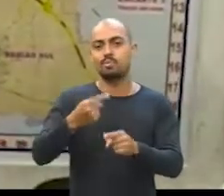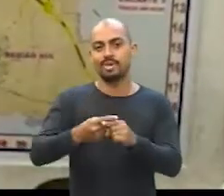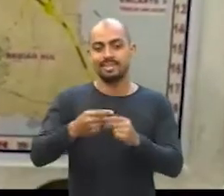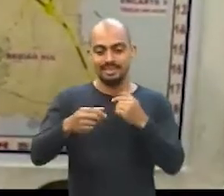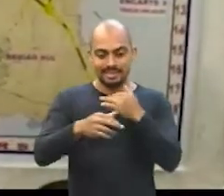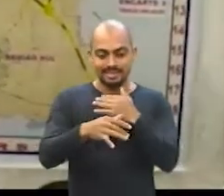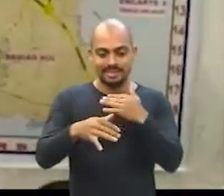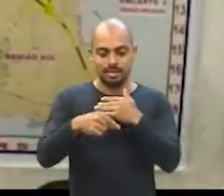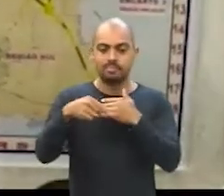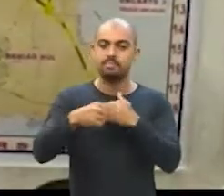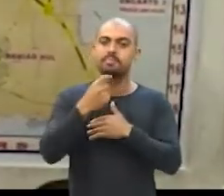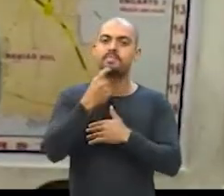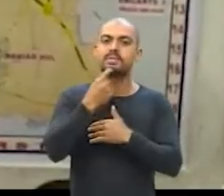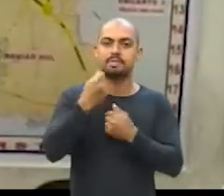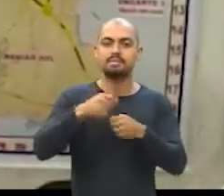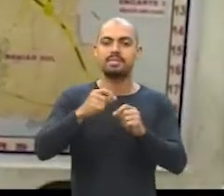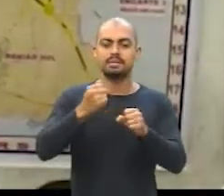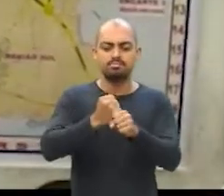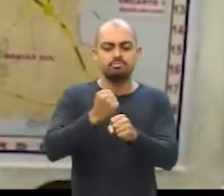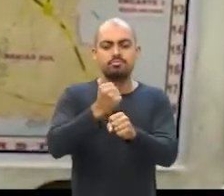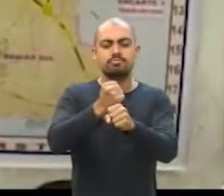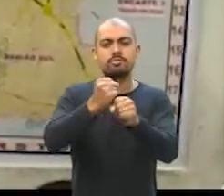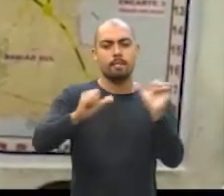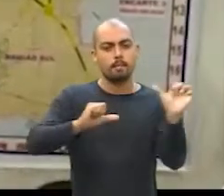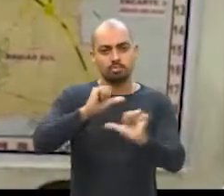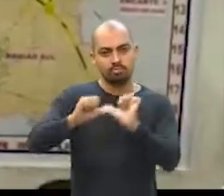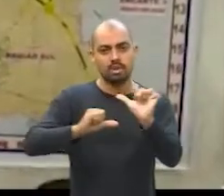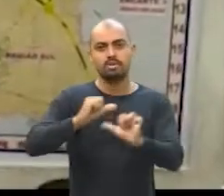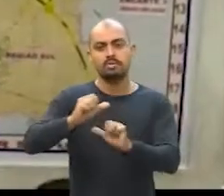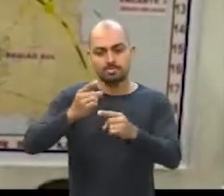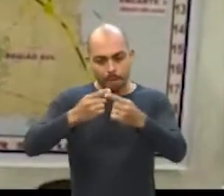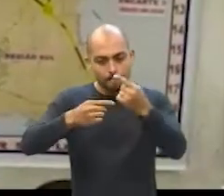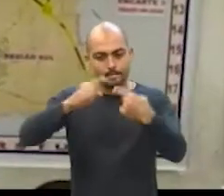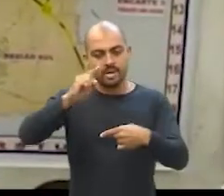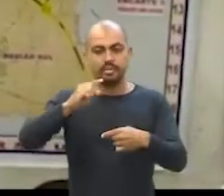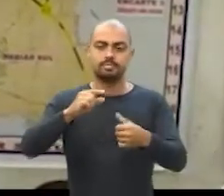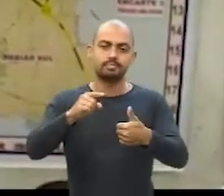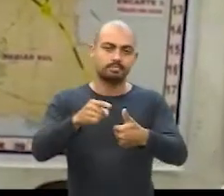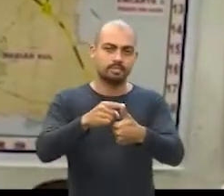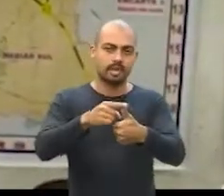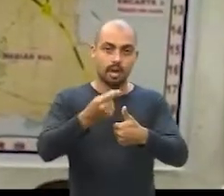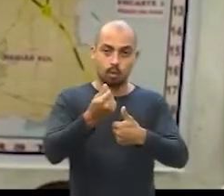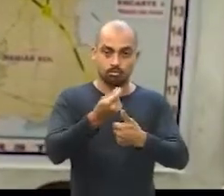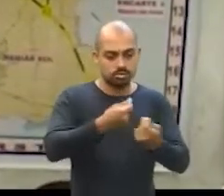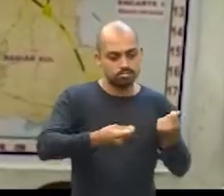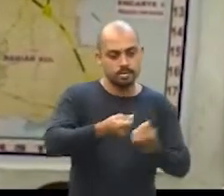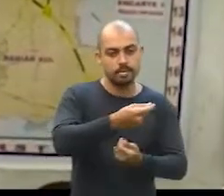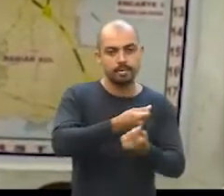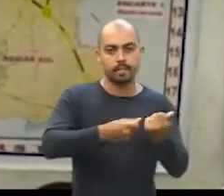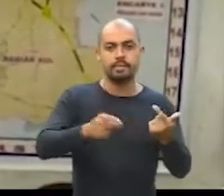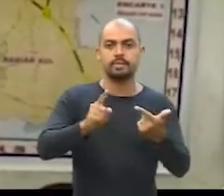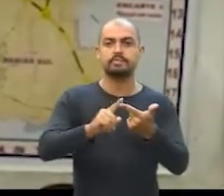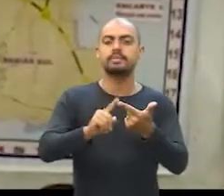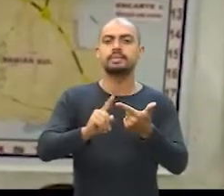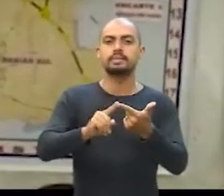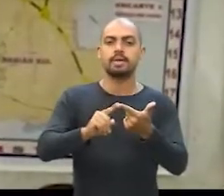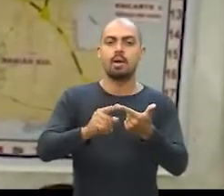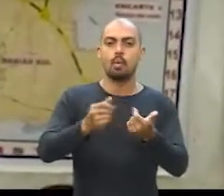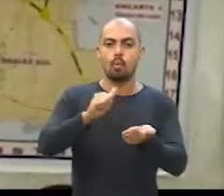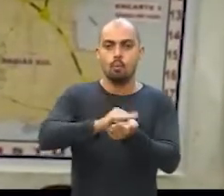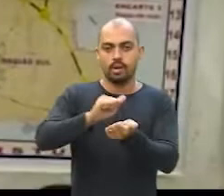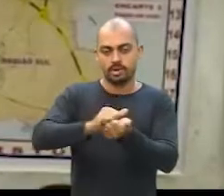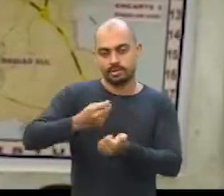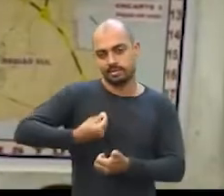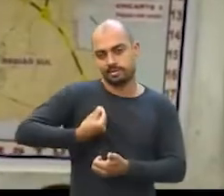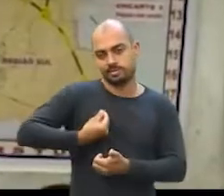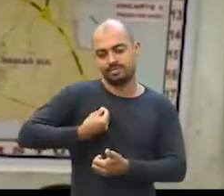porque a nossa cidade precisa de uma reconstrução, de uma recuperação, tanto na parte da economia, como também na